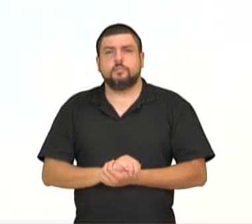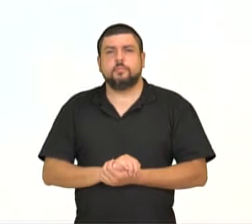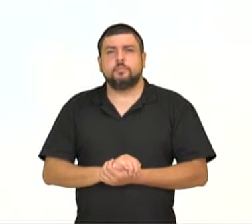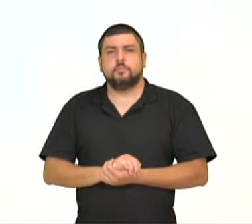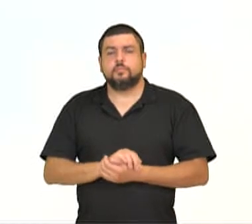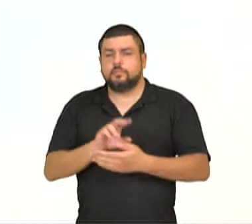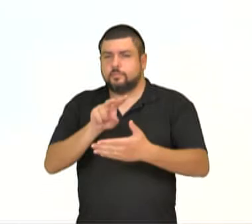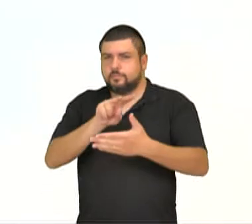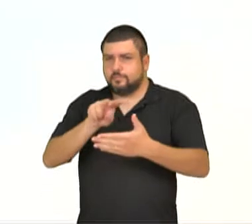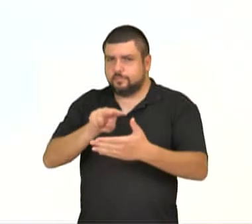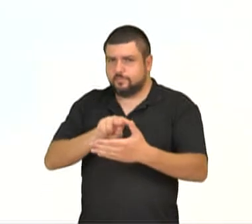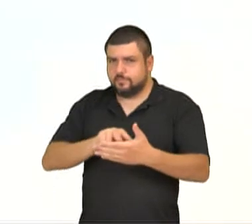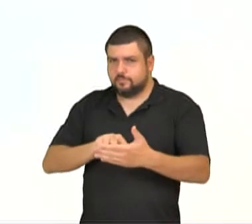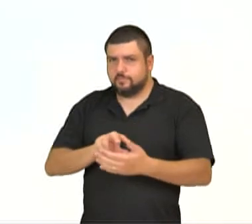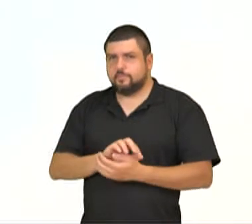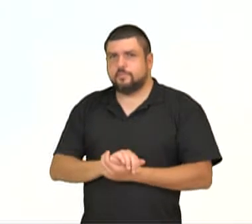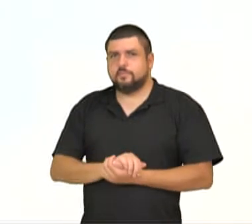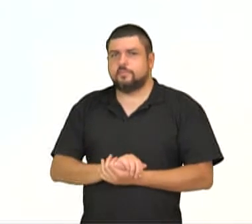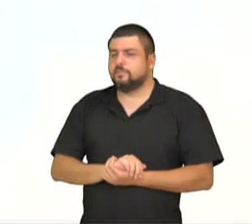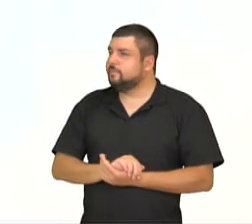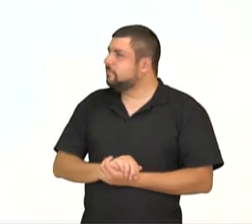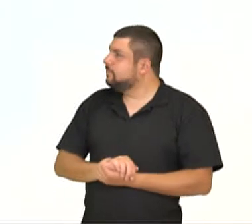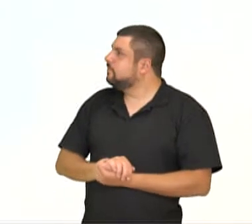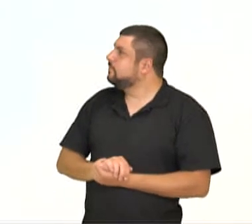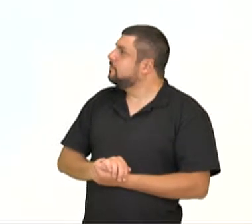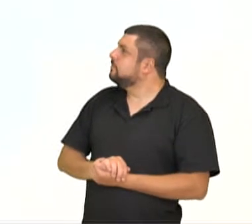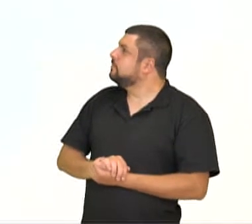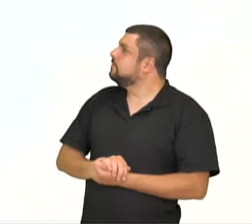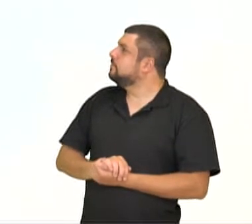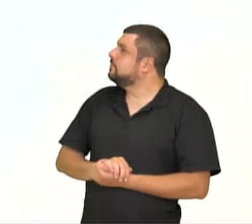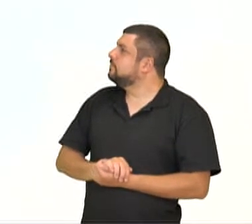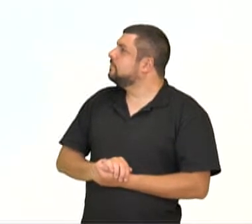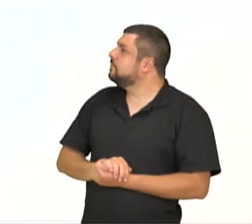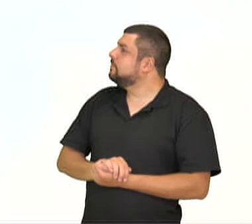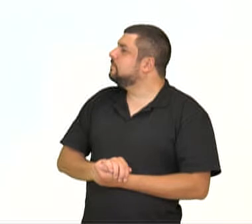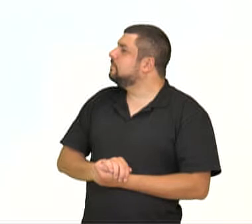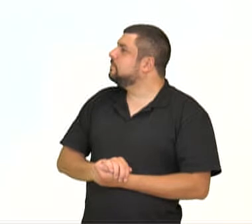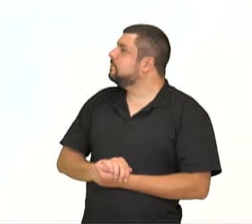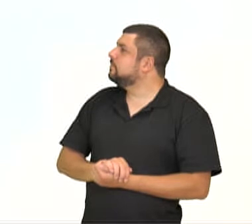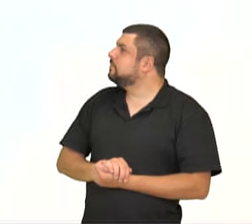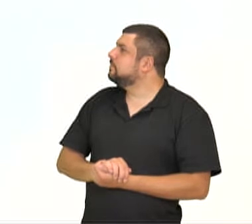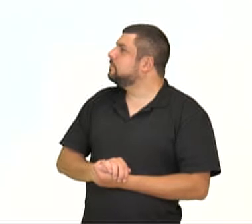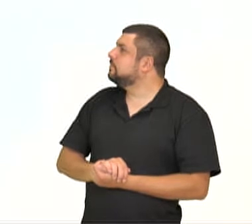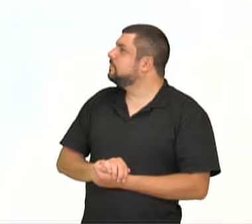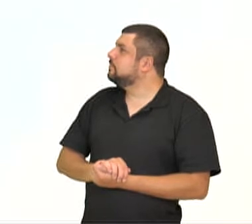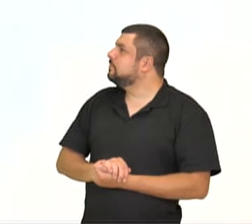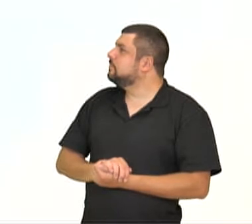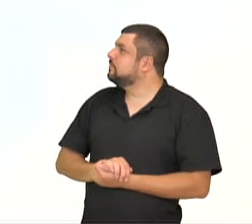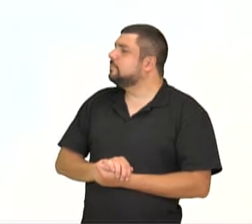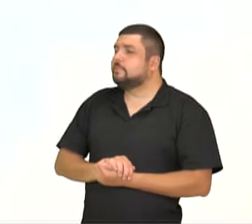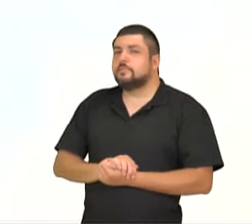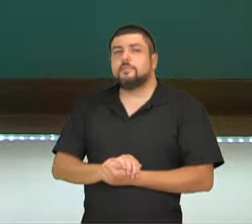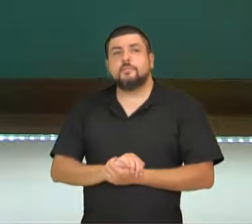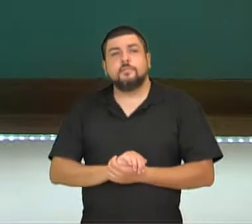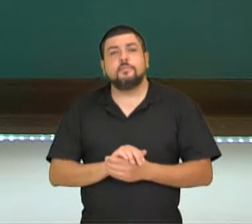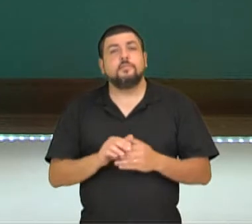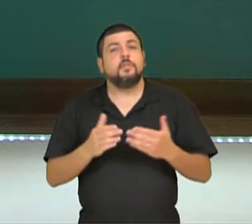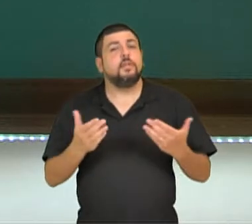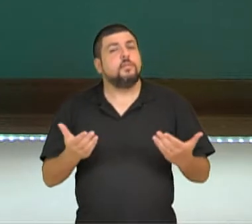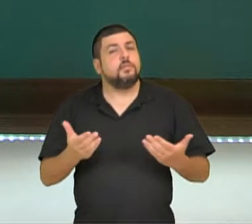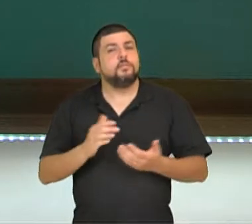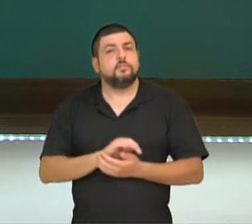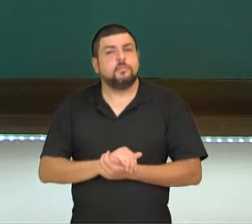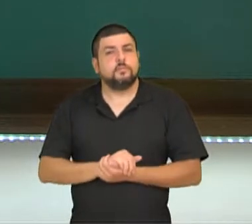este. Por favor, use uma mascarilla. E agora?